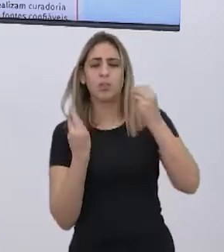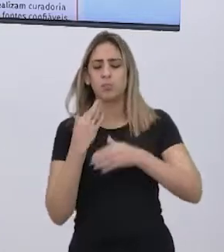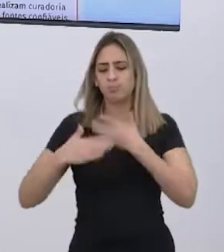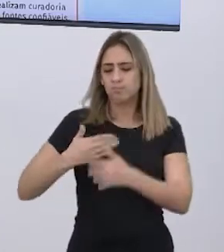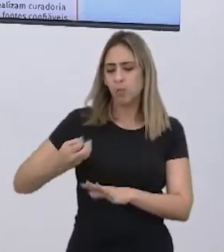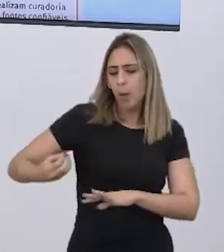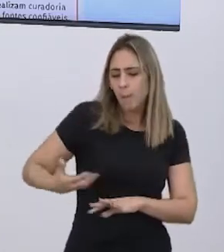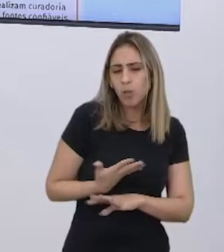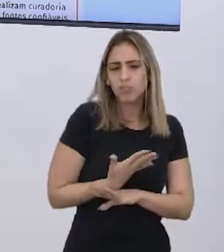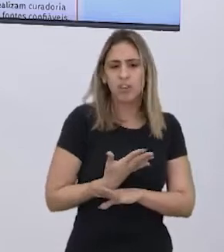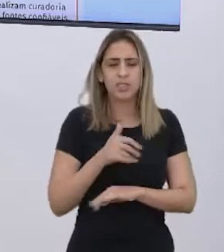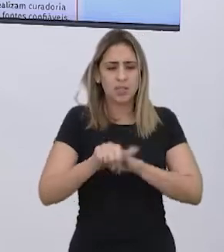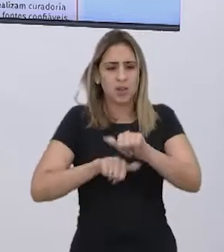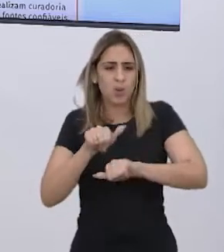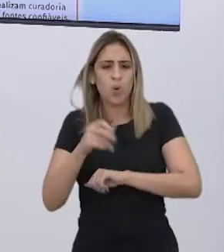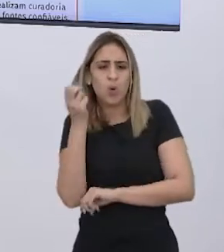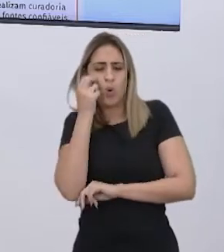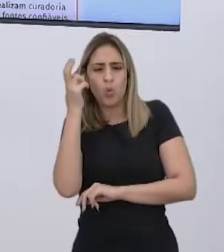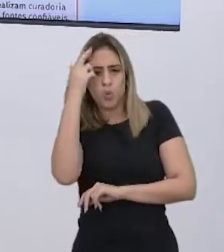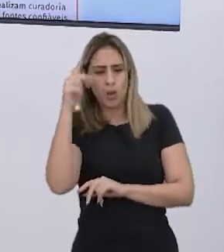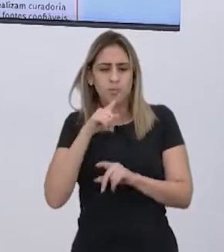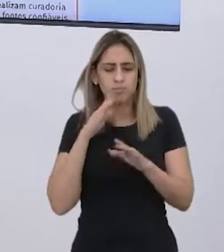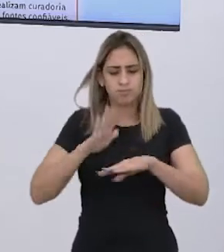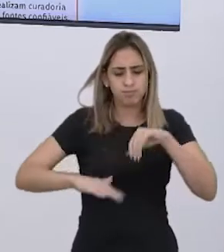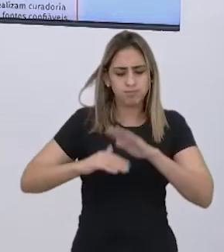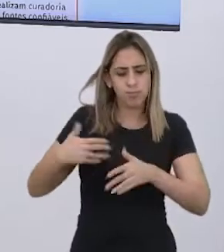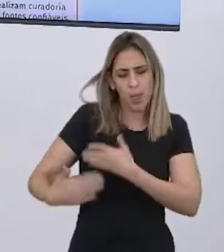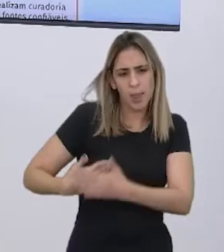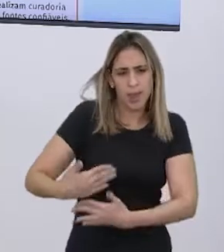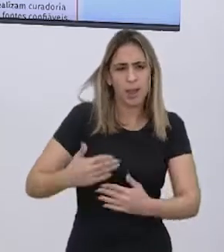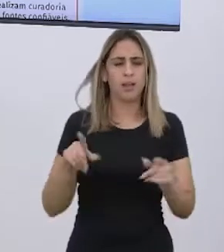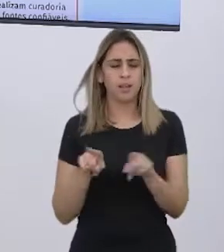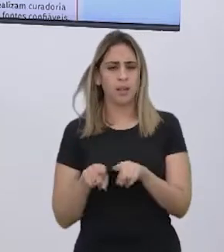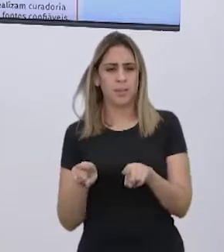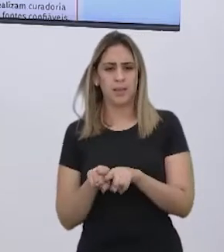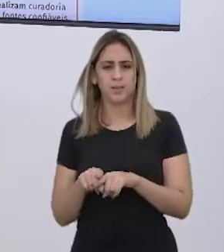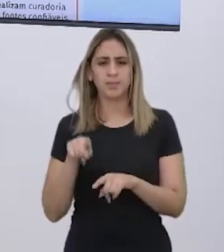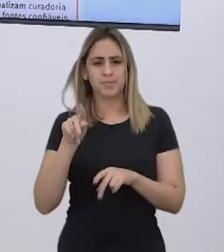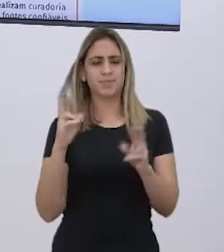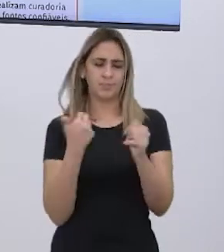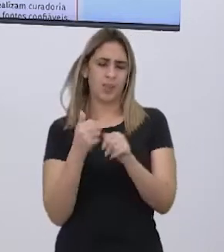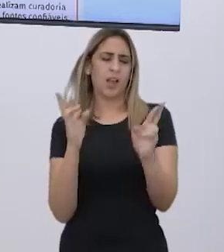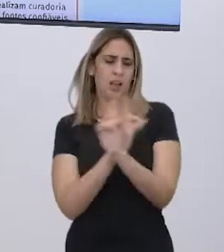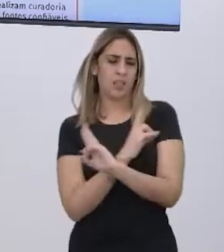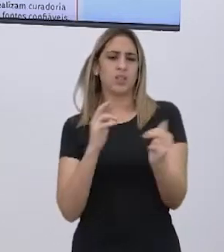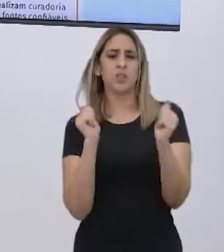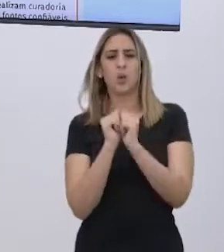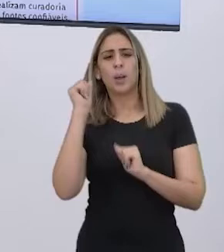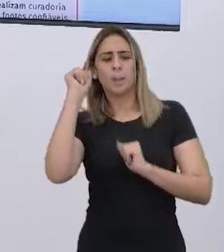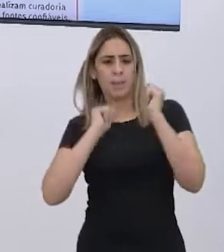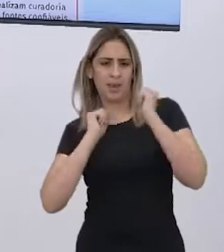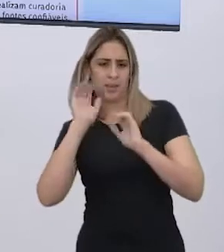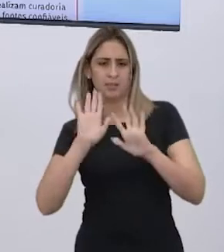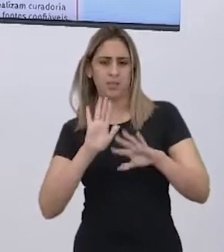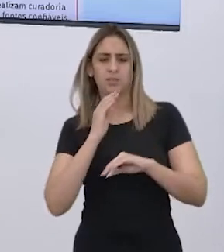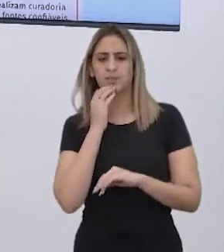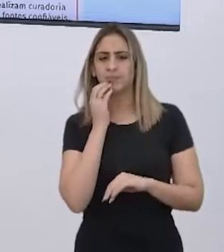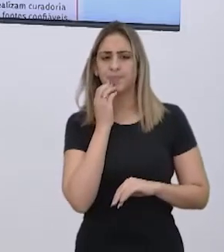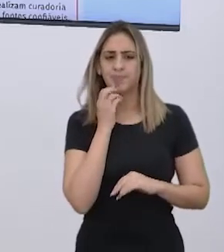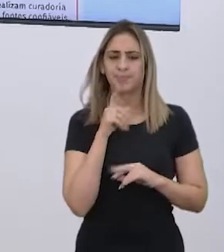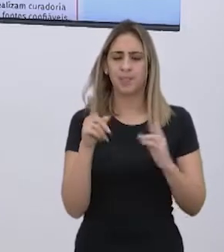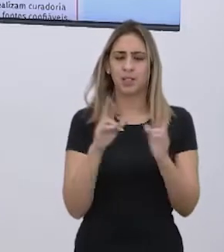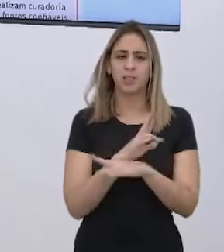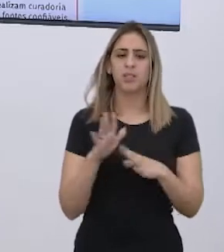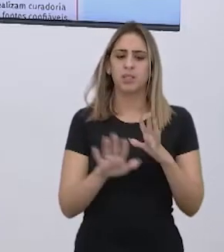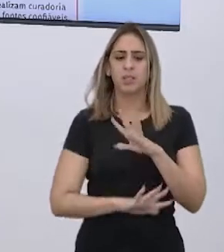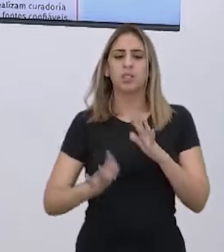de modificação cultural, da cultura de massa, né? E isso está relacionado com a imprensa, está relacionado com os